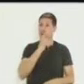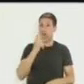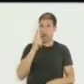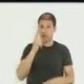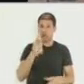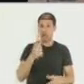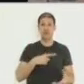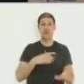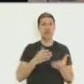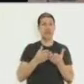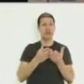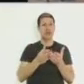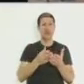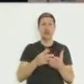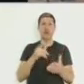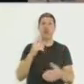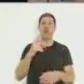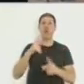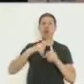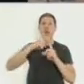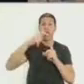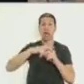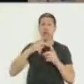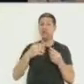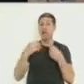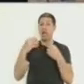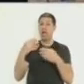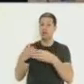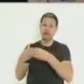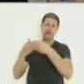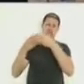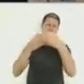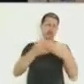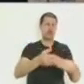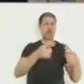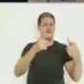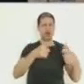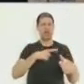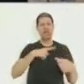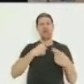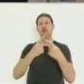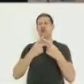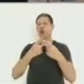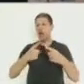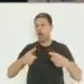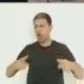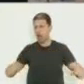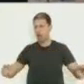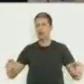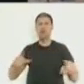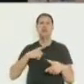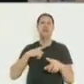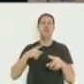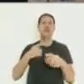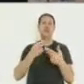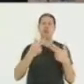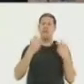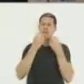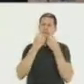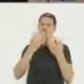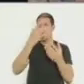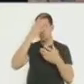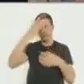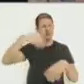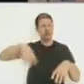de Bombeiros até o local onde teria acontecido. Então, ali teve churrasco, teve muita coisa boa que o pessoal fez. Pessoal,